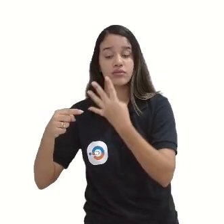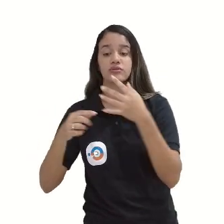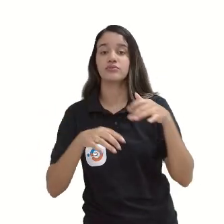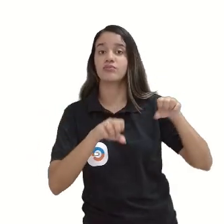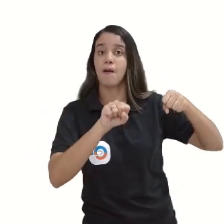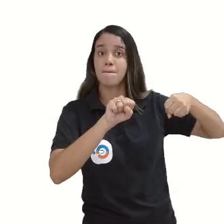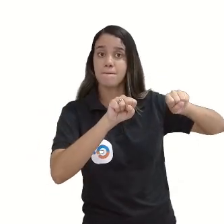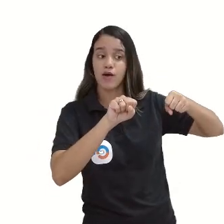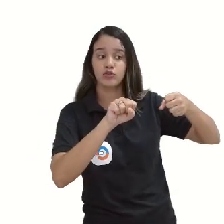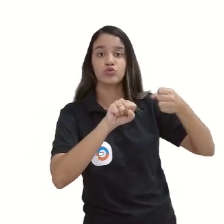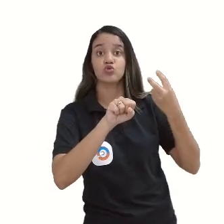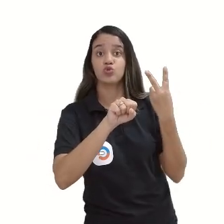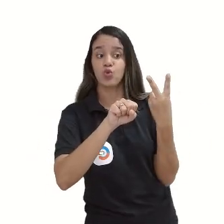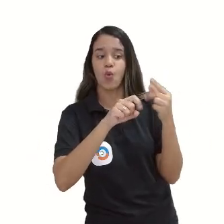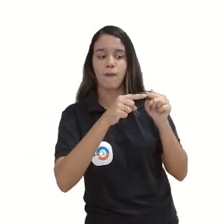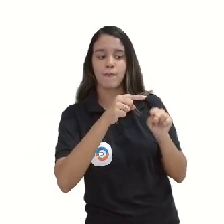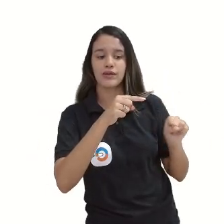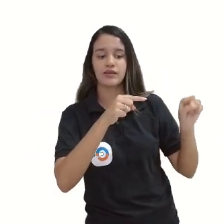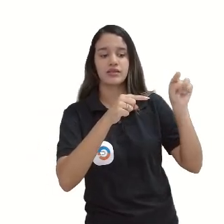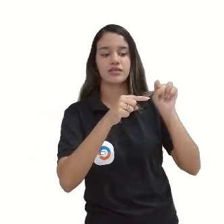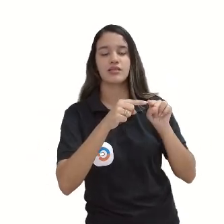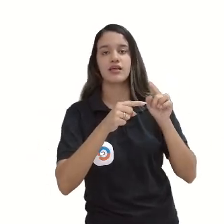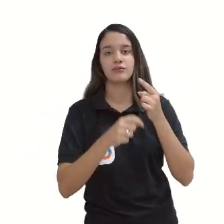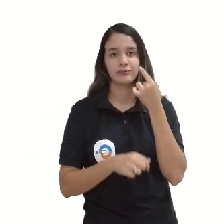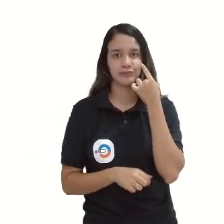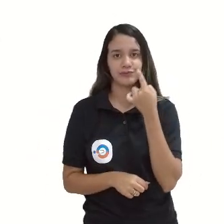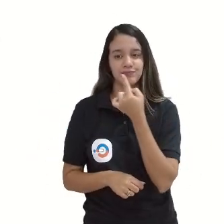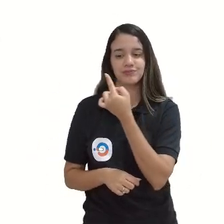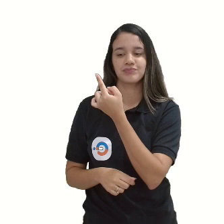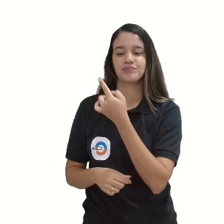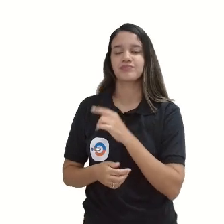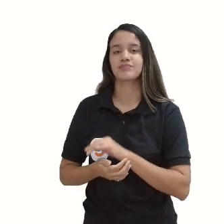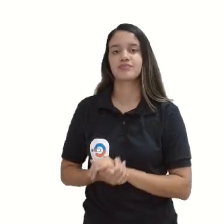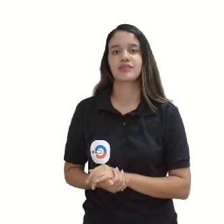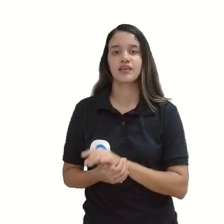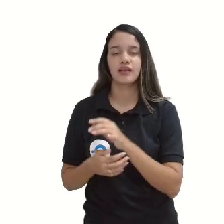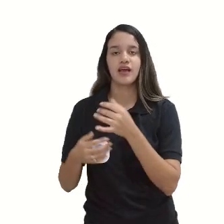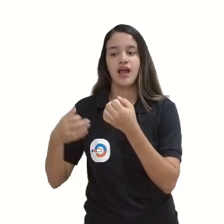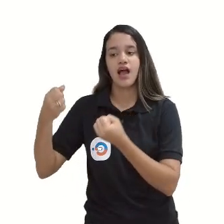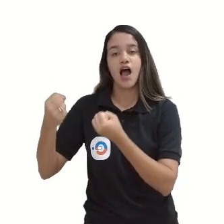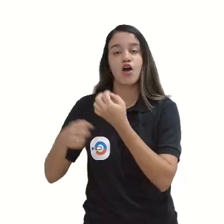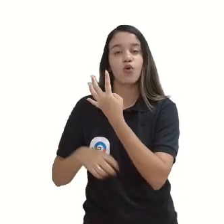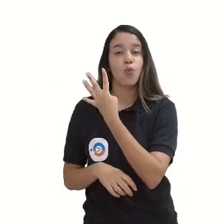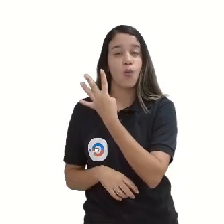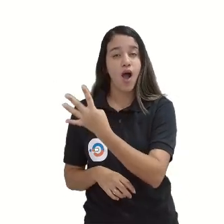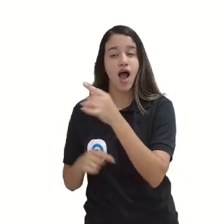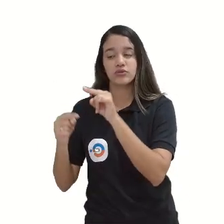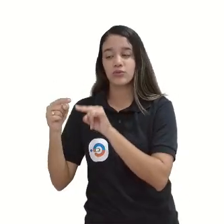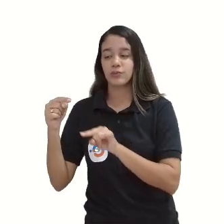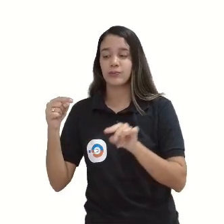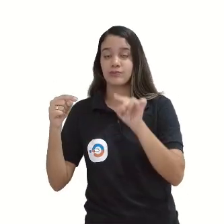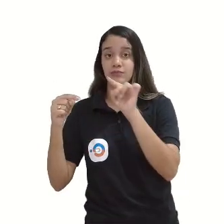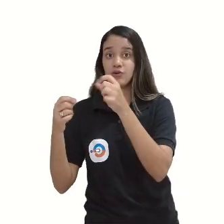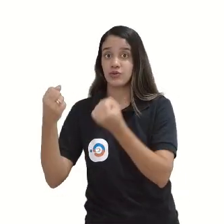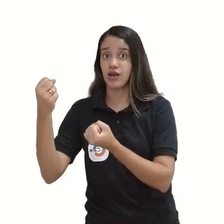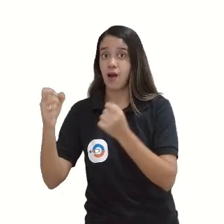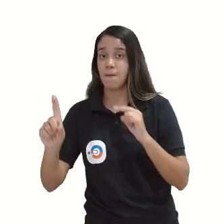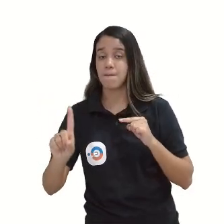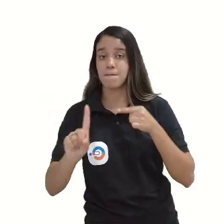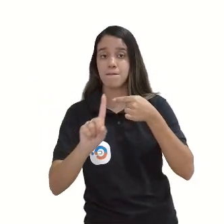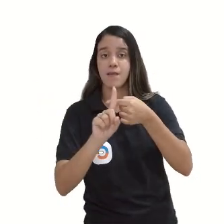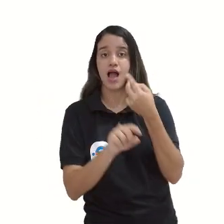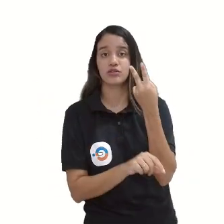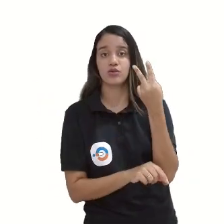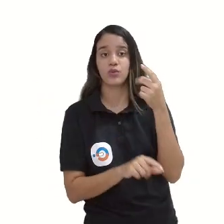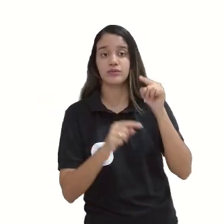pneus. Logo, a gente vai fazer o seguinte, olha, para cada carro, ou seja, 4 pneus de cada carro, mais